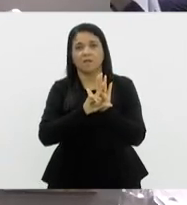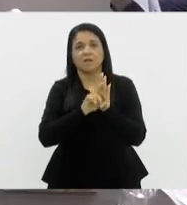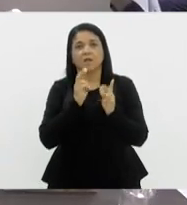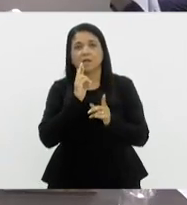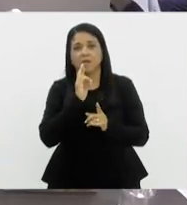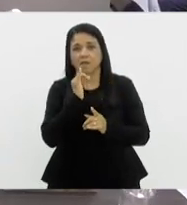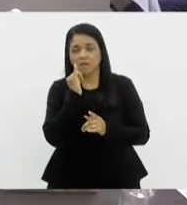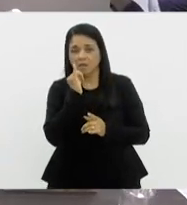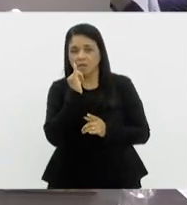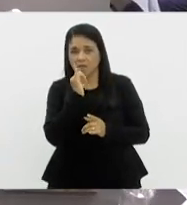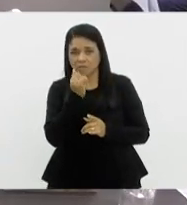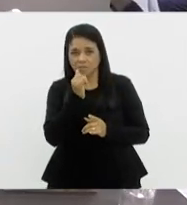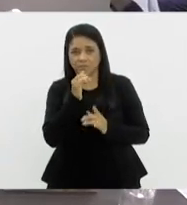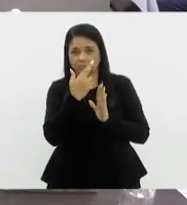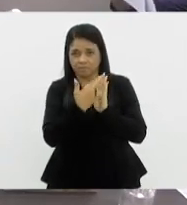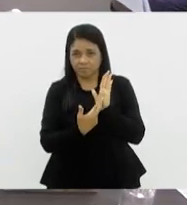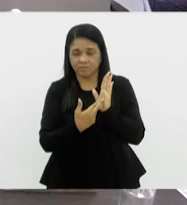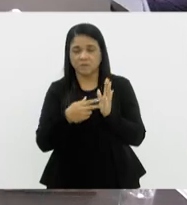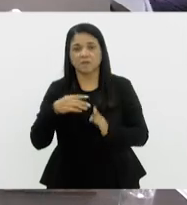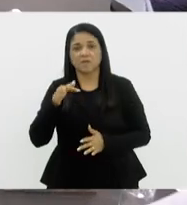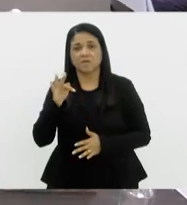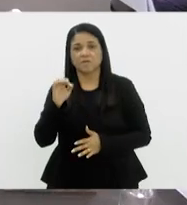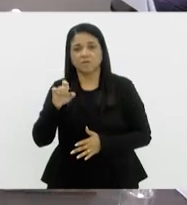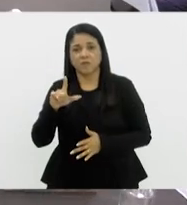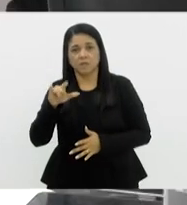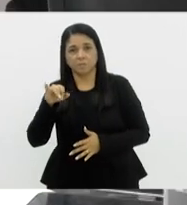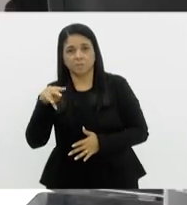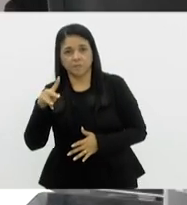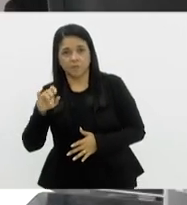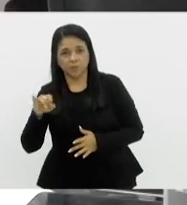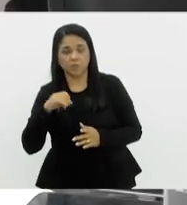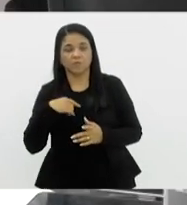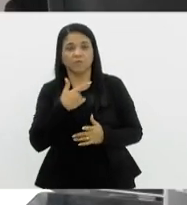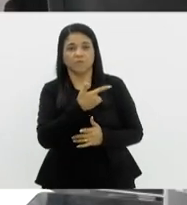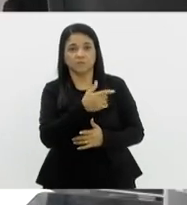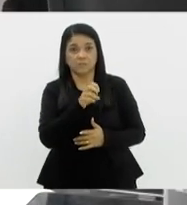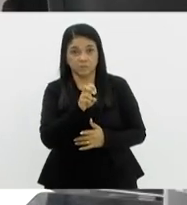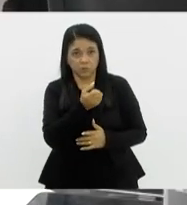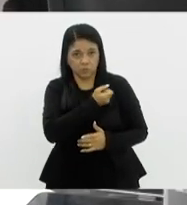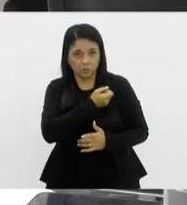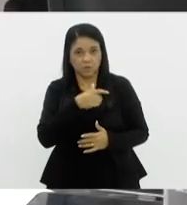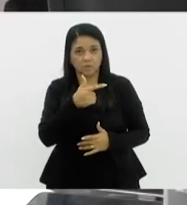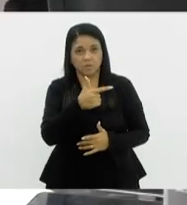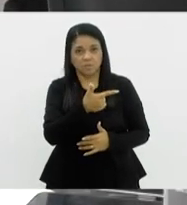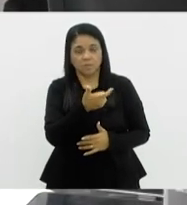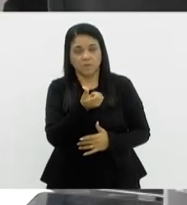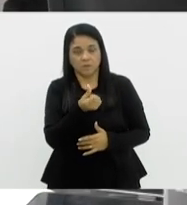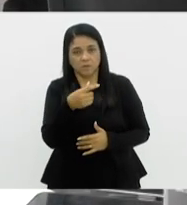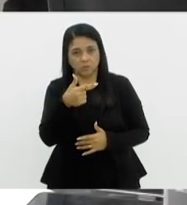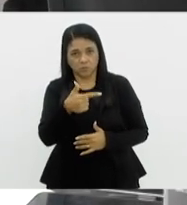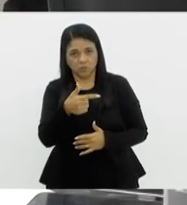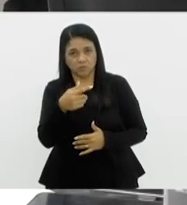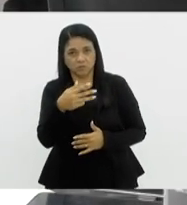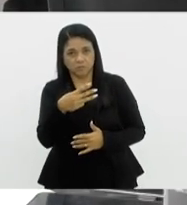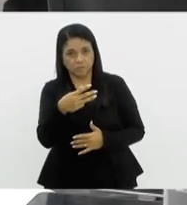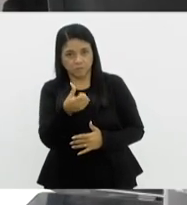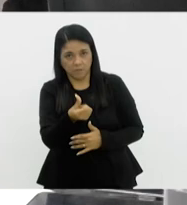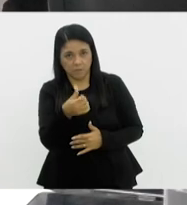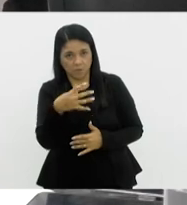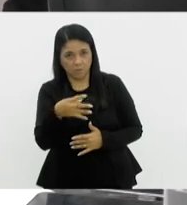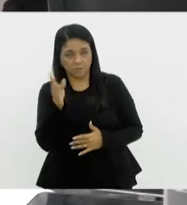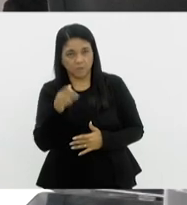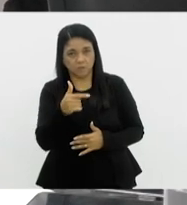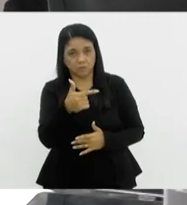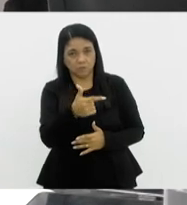relatoria do deputado Filipinho Raves. É o 25 da pauta, trata-se do projeto 6284 de 22, de autoria do